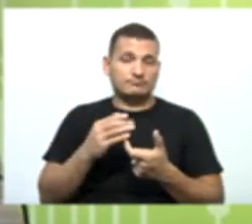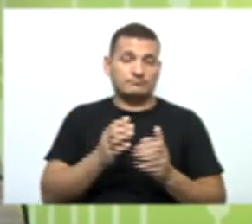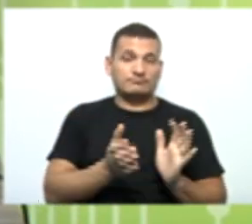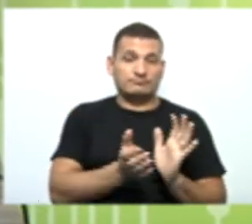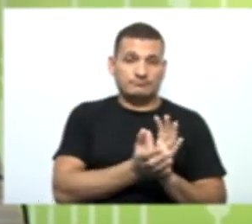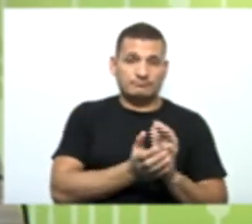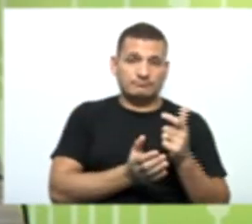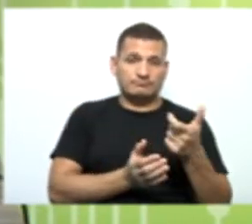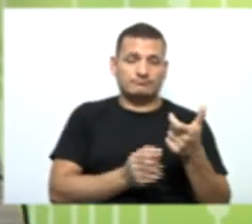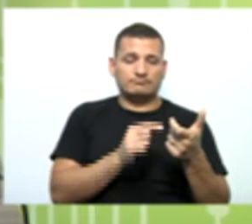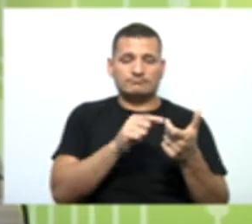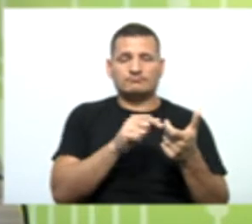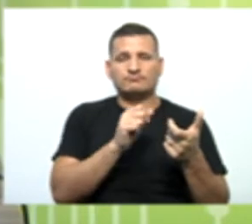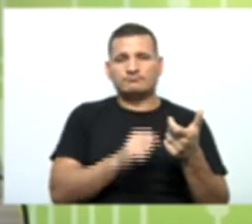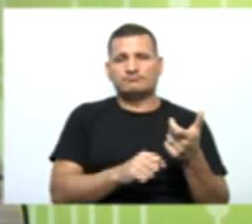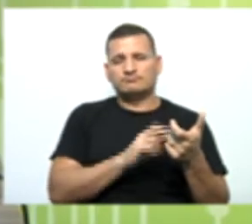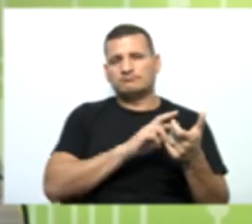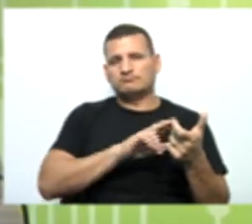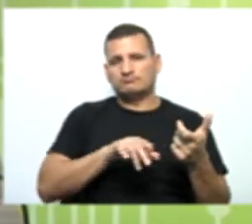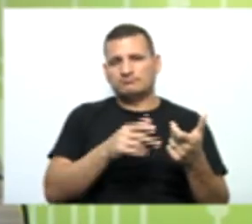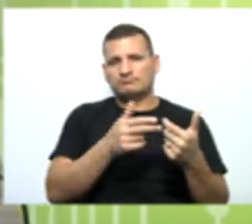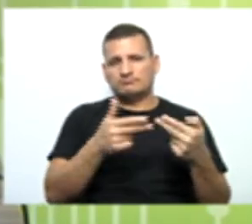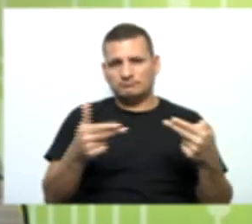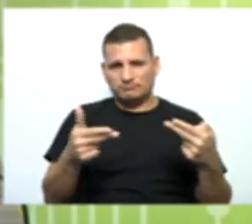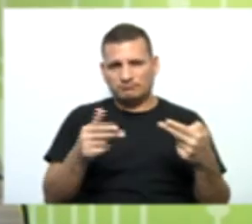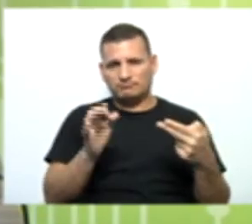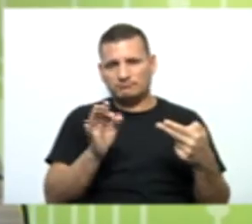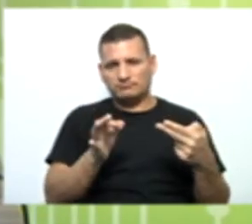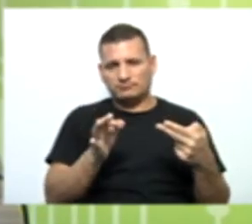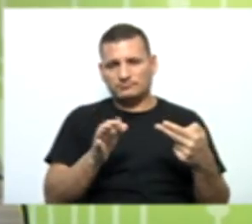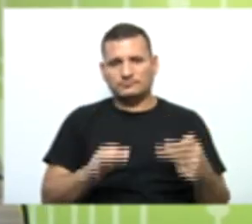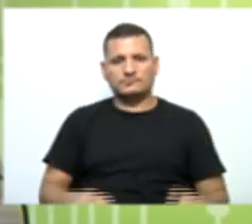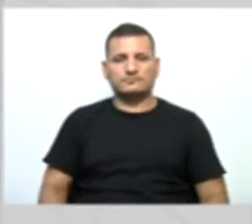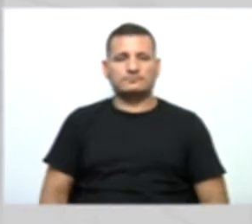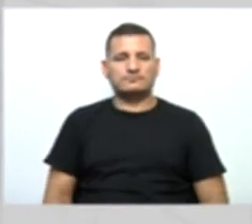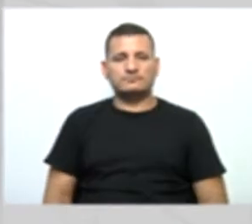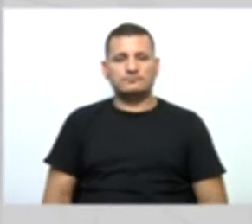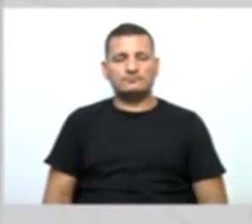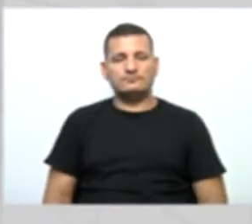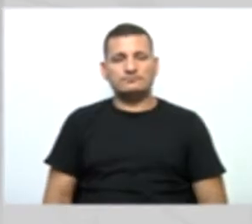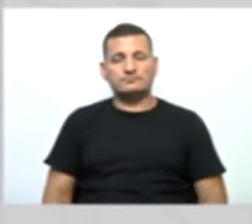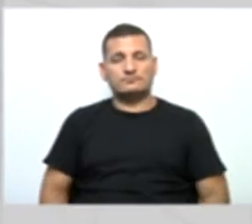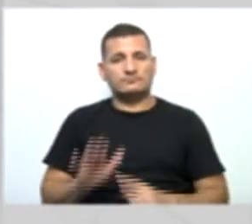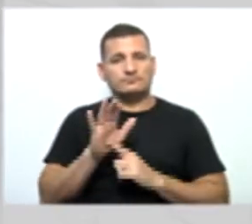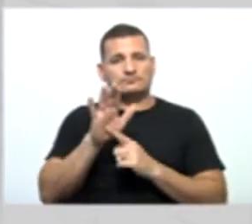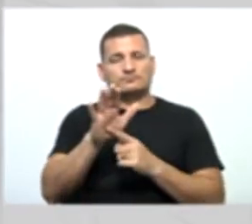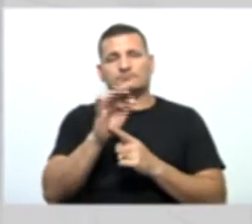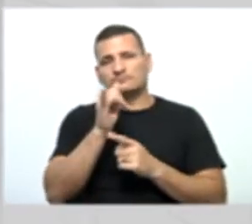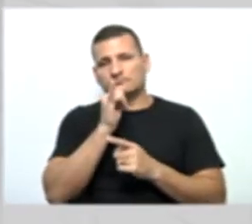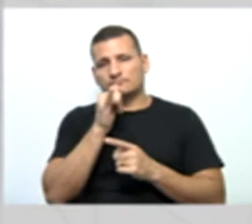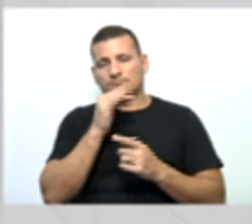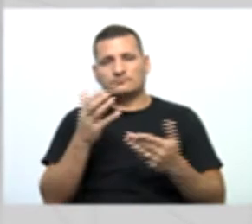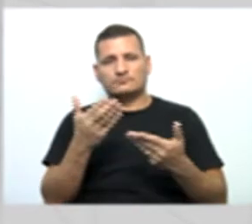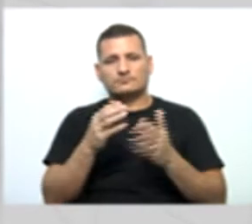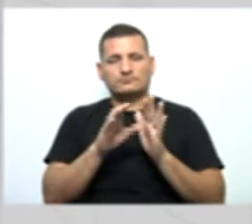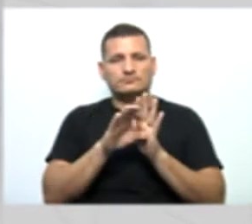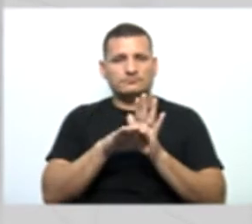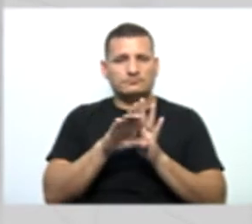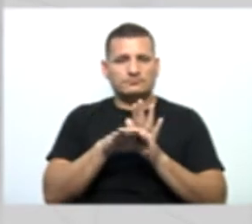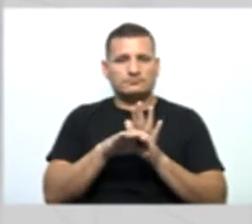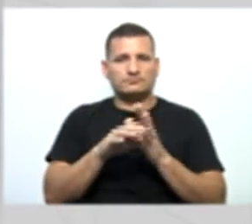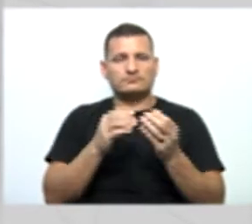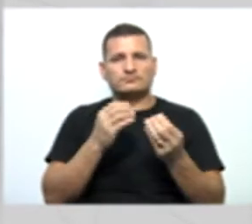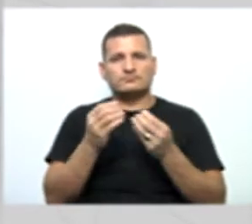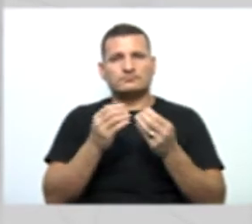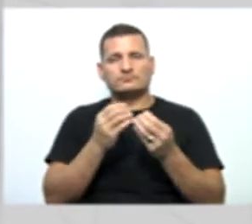ser originados diversos objetos. Ok? Eu vou mostrar um exemplo conceitual agora de como